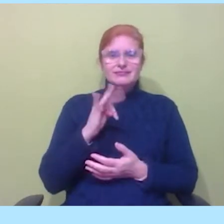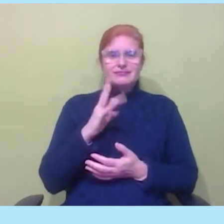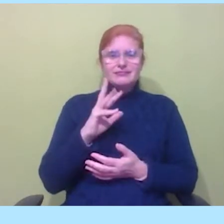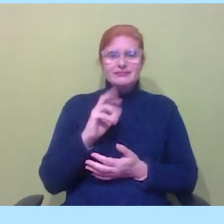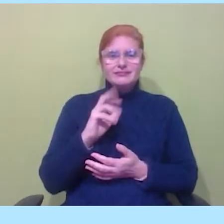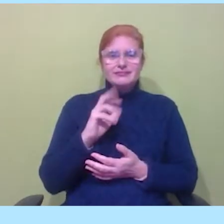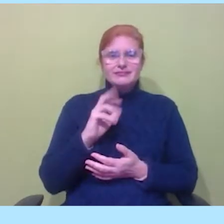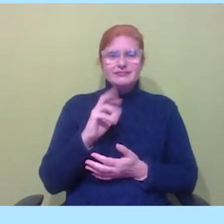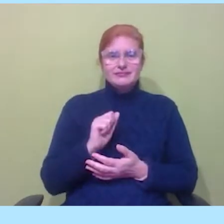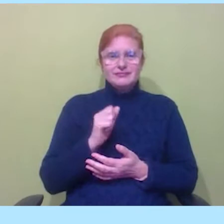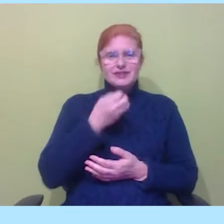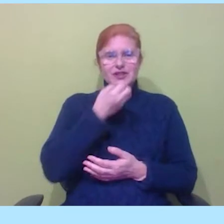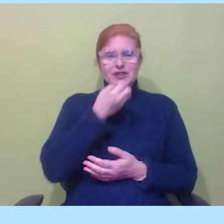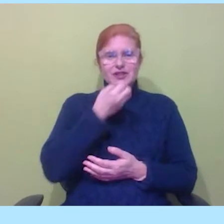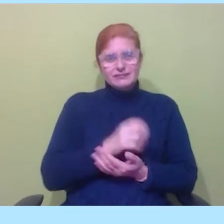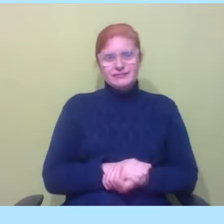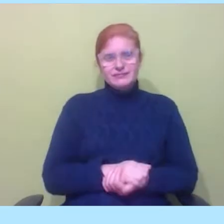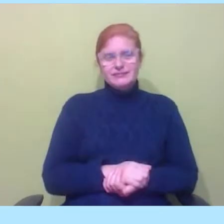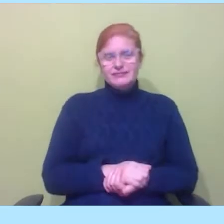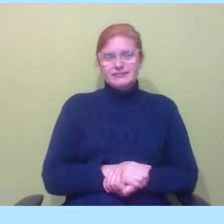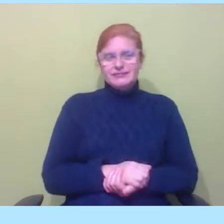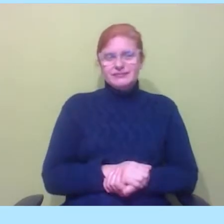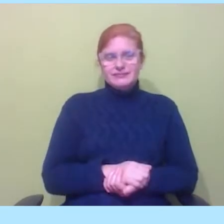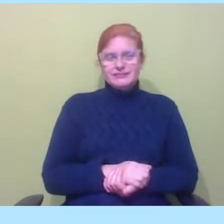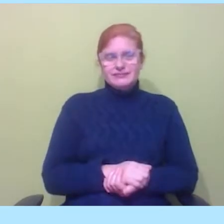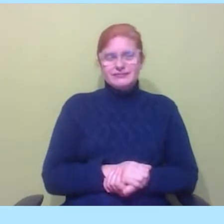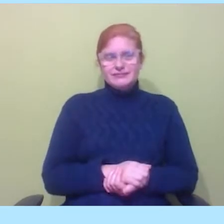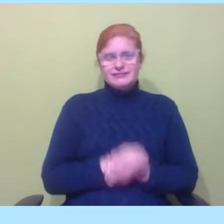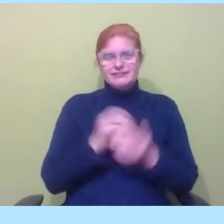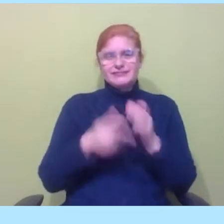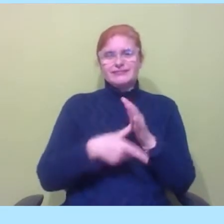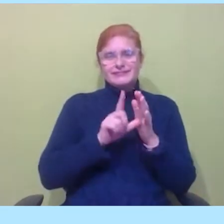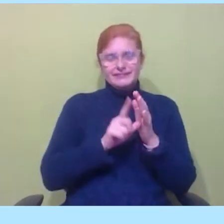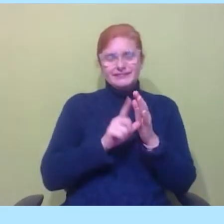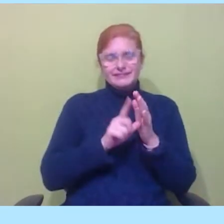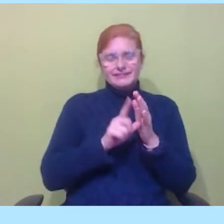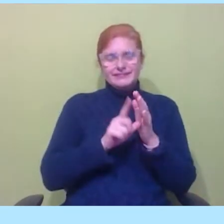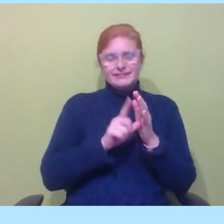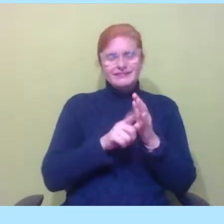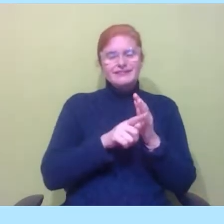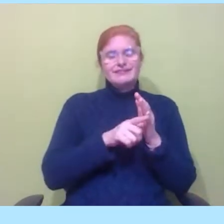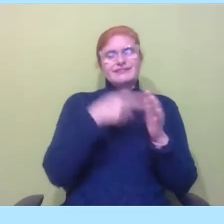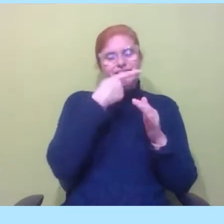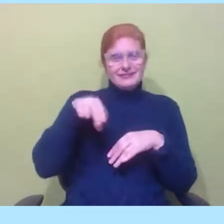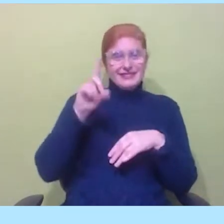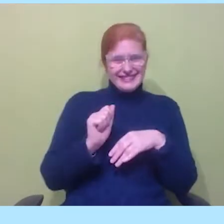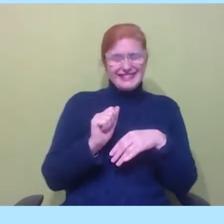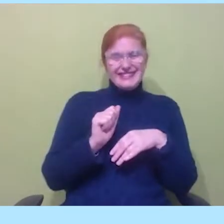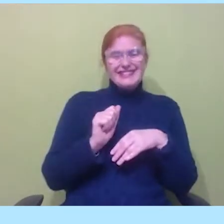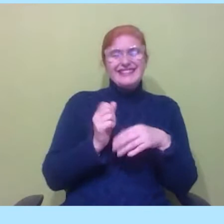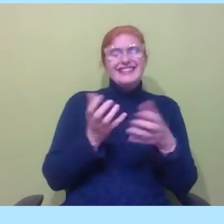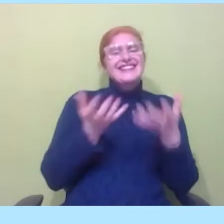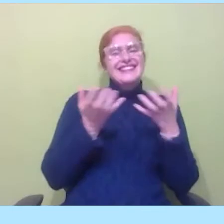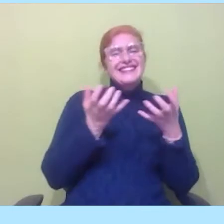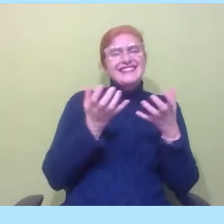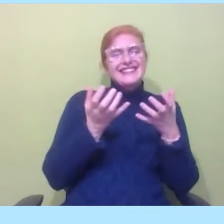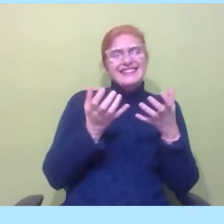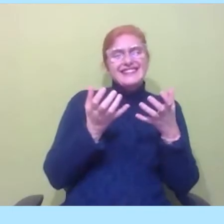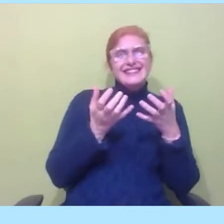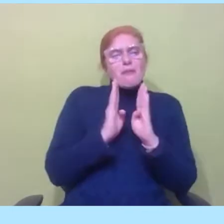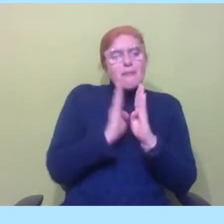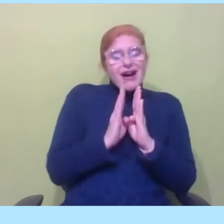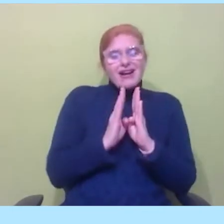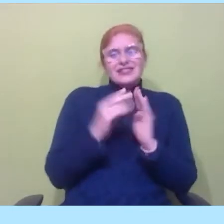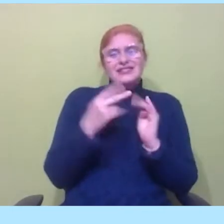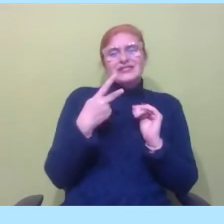Olha, antes eu queria dizer que, Nanda, eu queria um terço da tua, como foi que